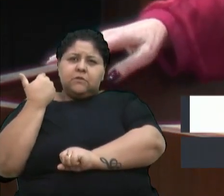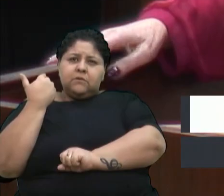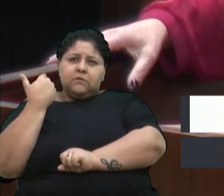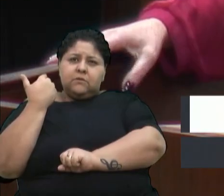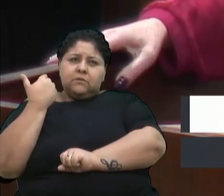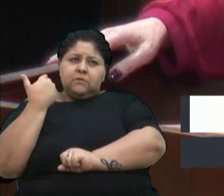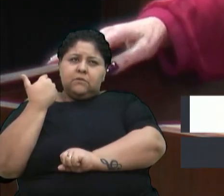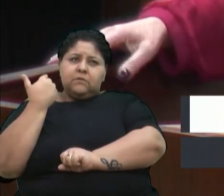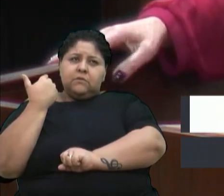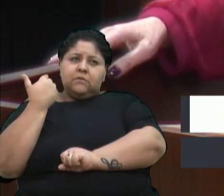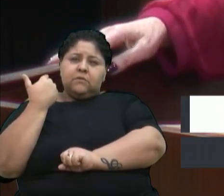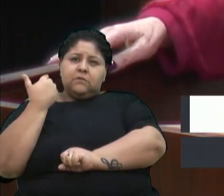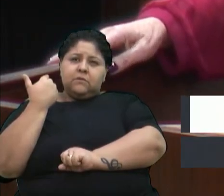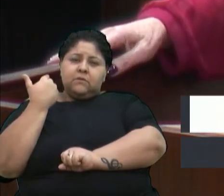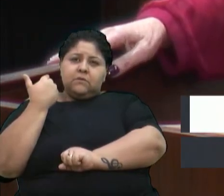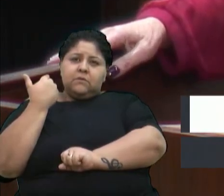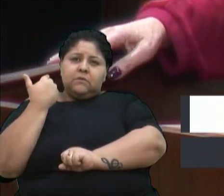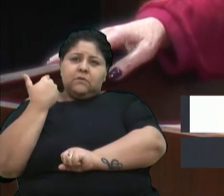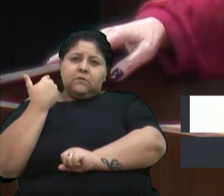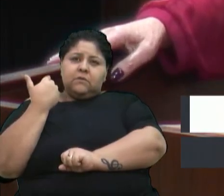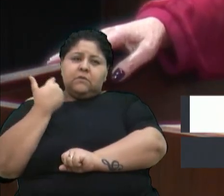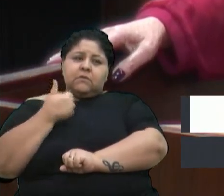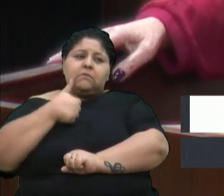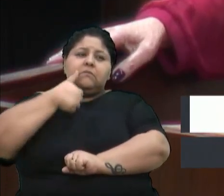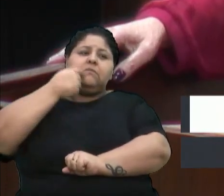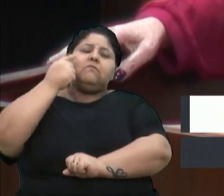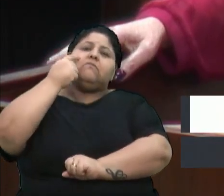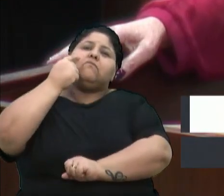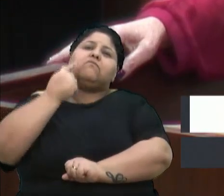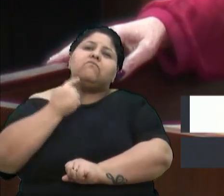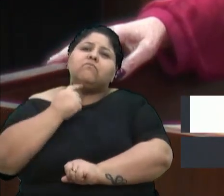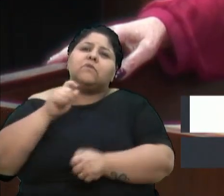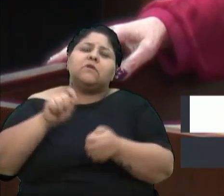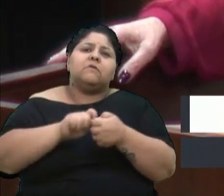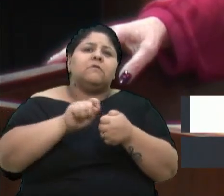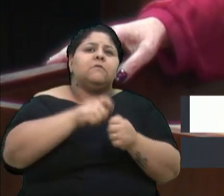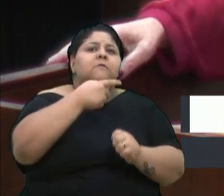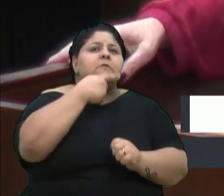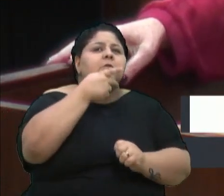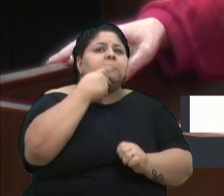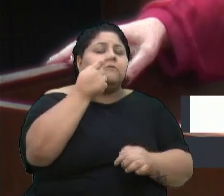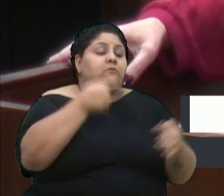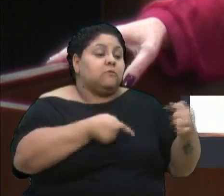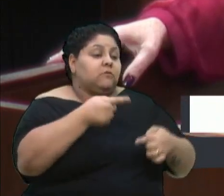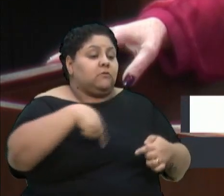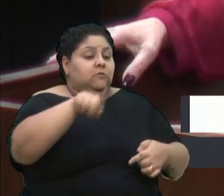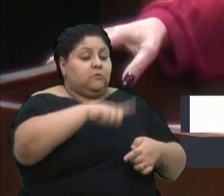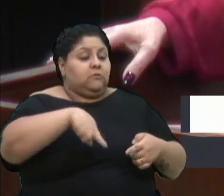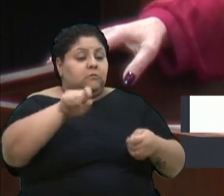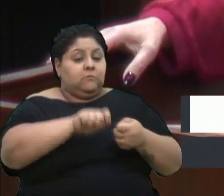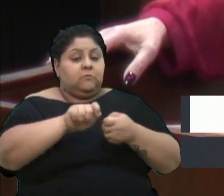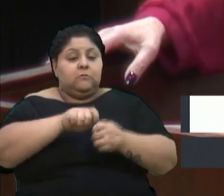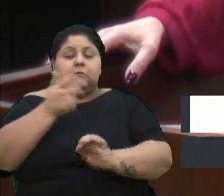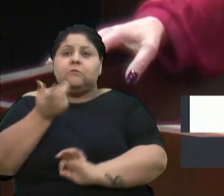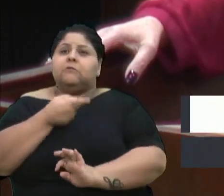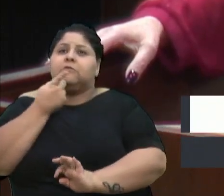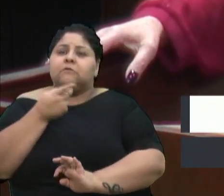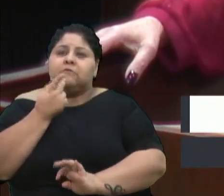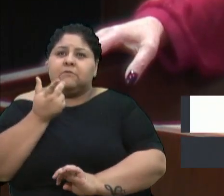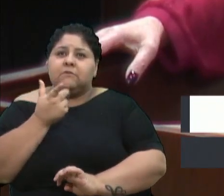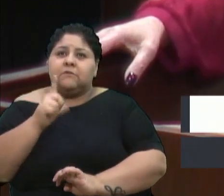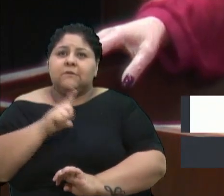vereador Wagner Petrini fez aqui uma fala, num debate que nós fizemos, dizendo que ele